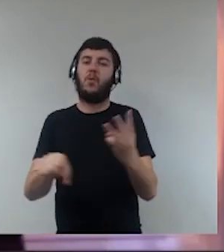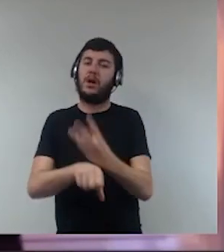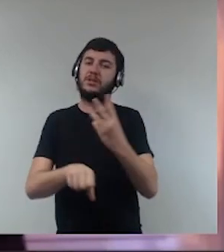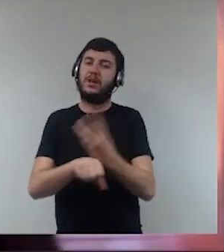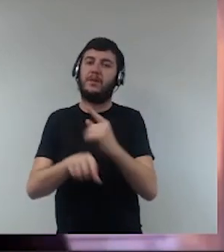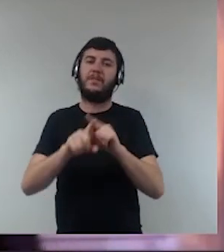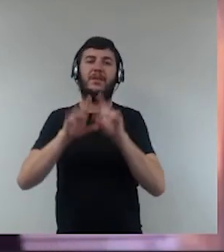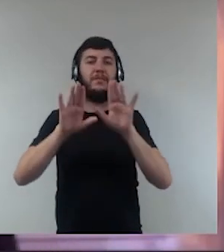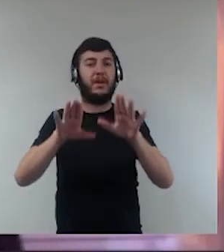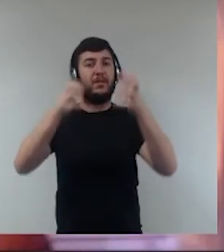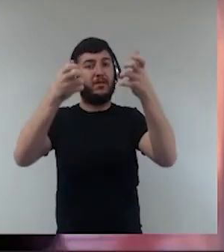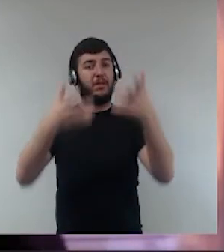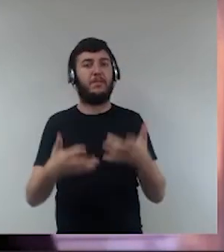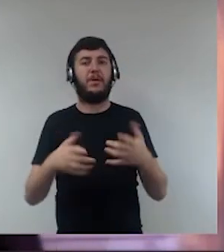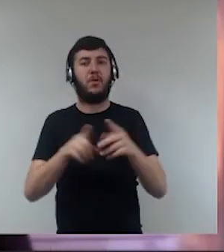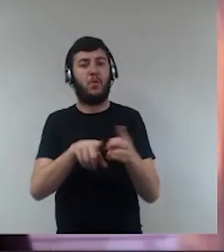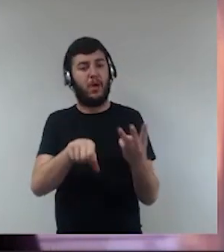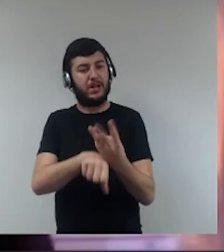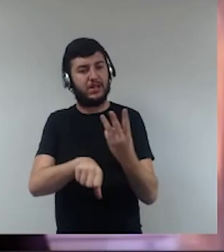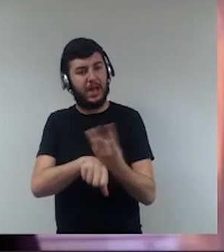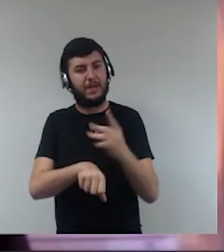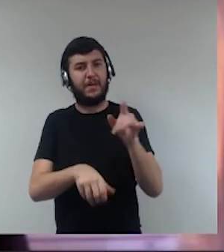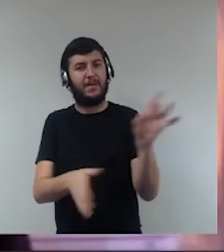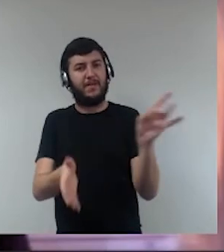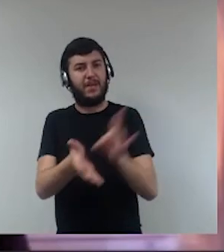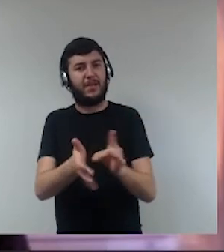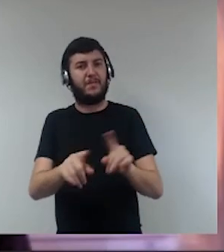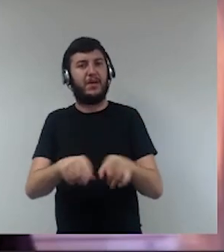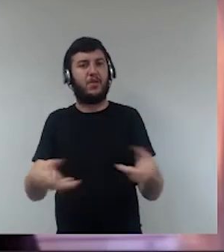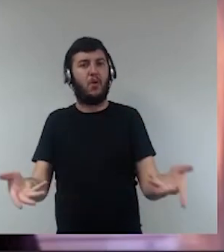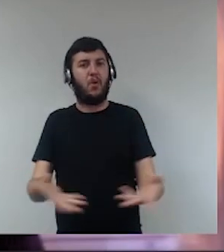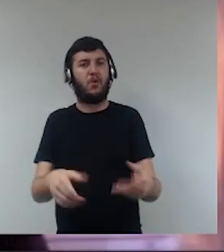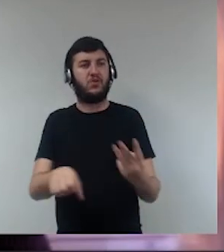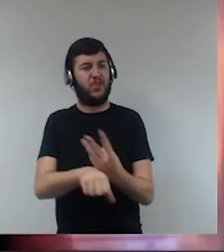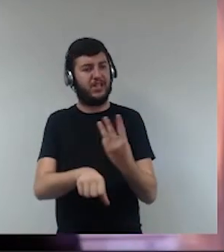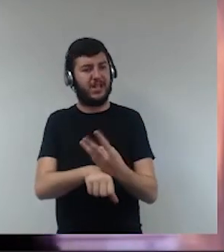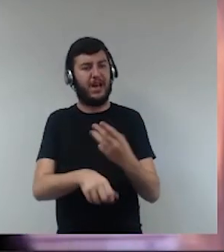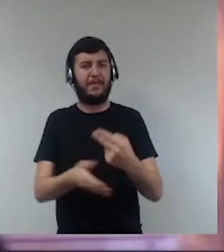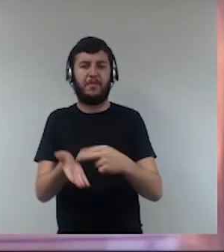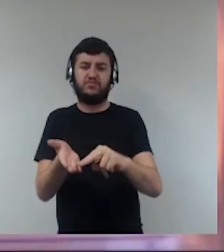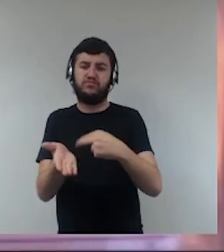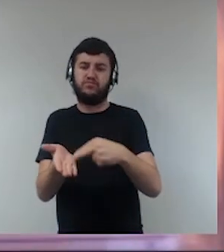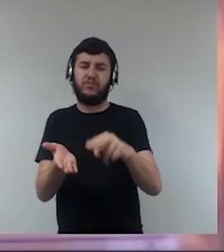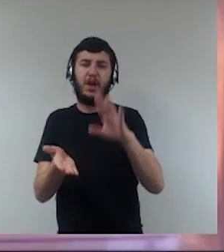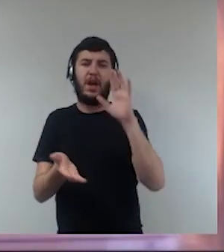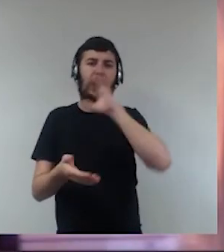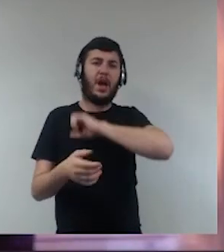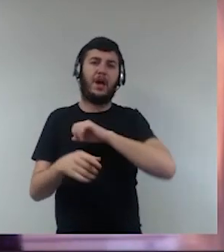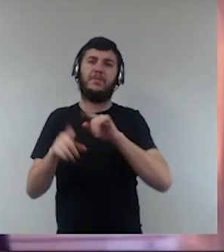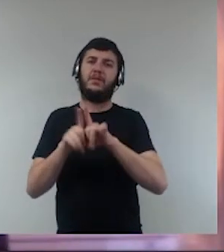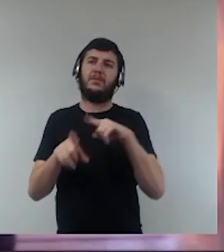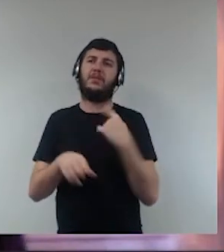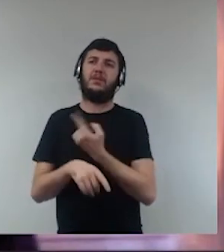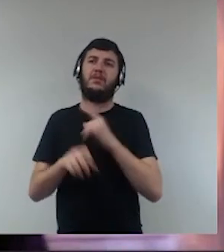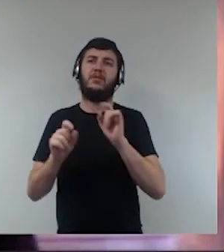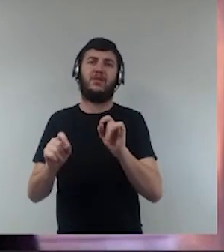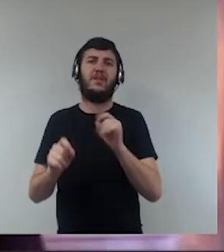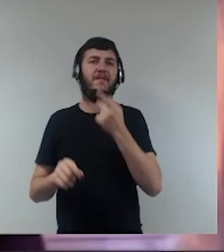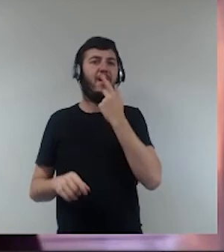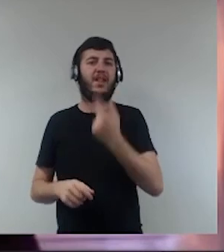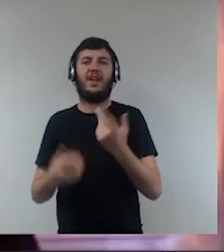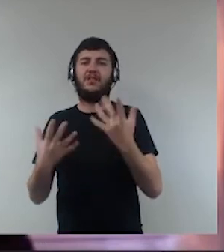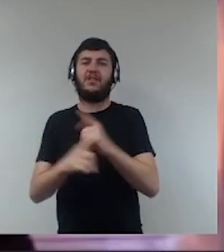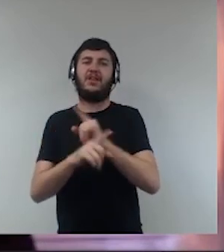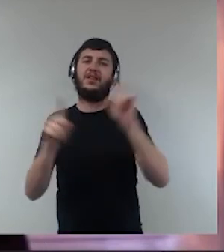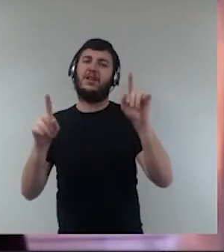Rogério, o WhatsApp já é uma realidade. Dizer que o WhatsApp hoje é uma forma de comunicação deficiente é ignorar o que nós já estamos fazendo. Agora, é claro